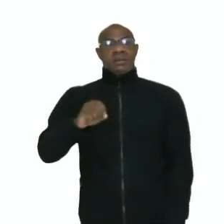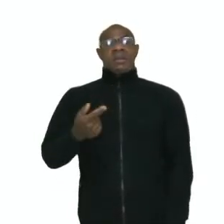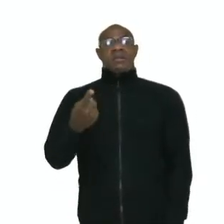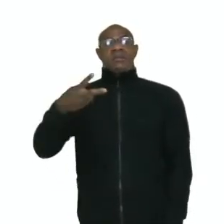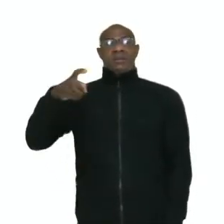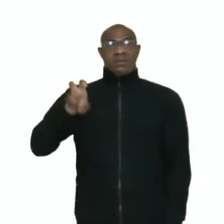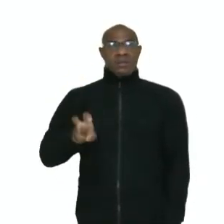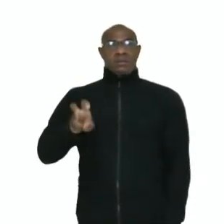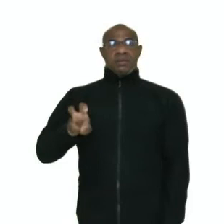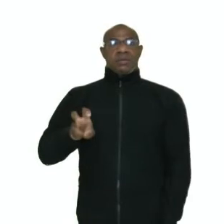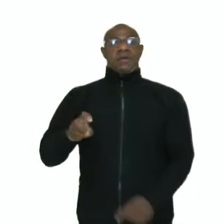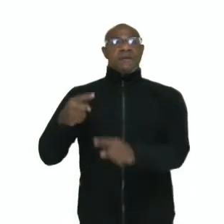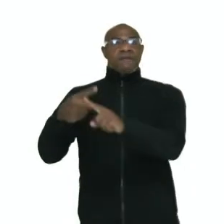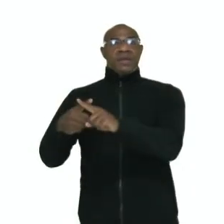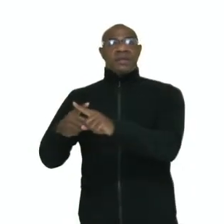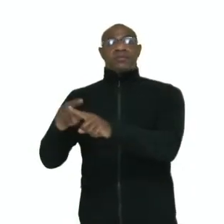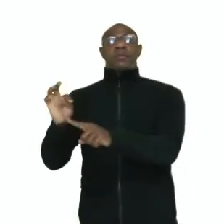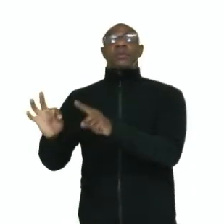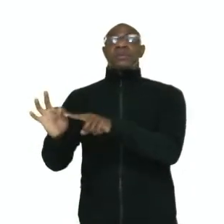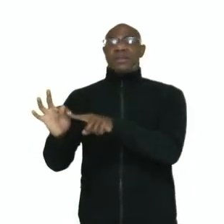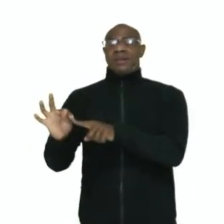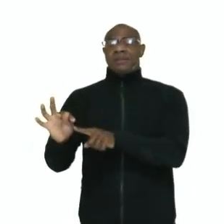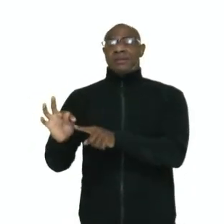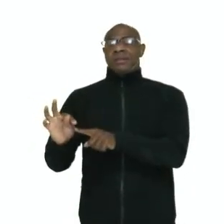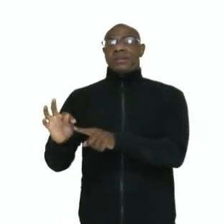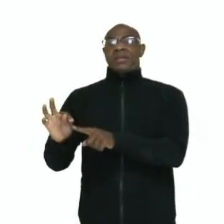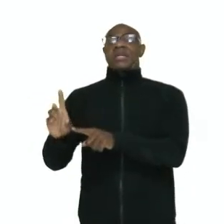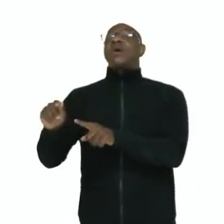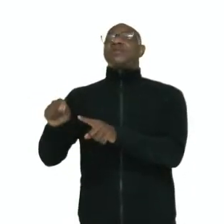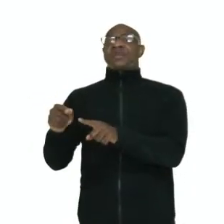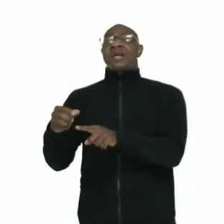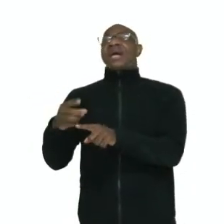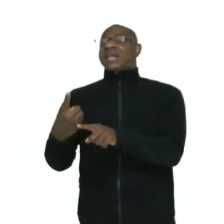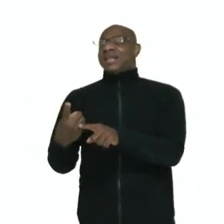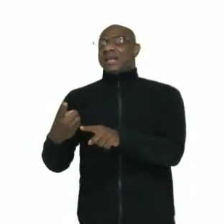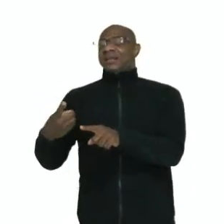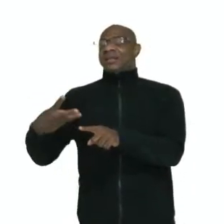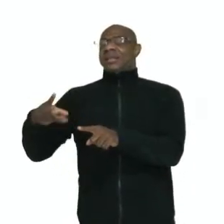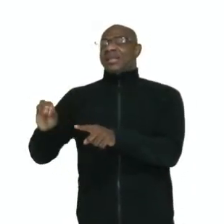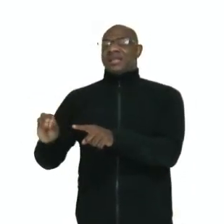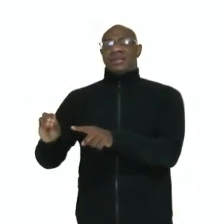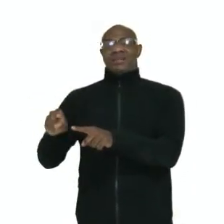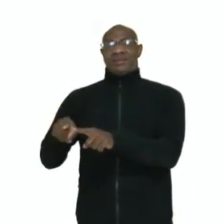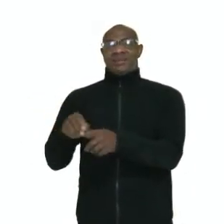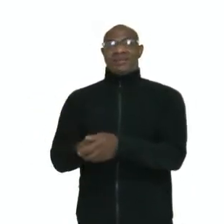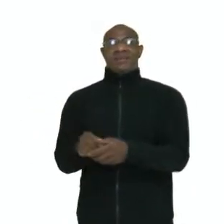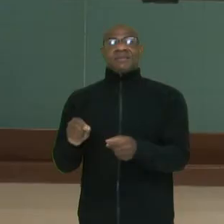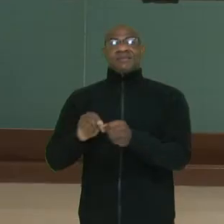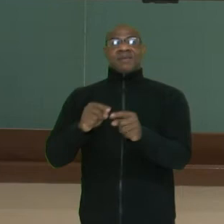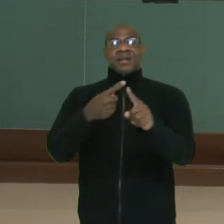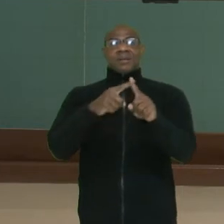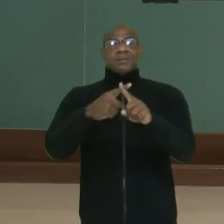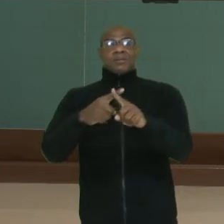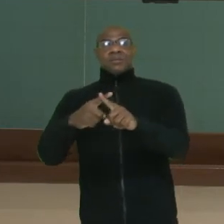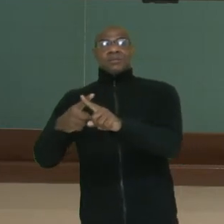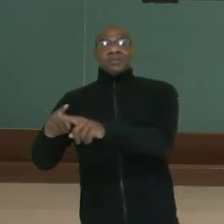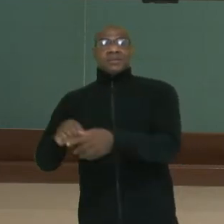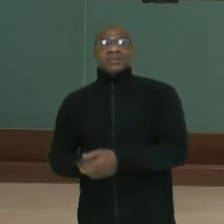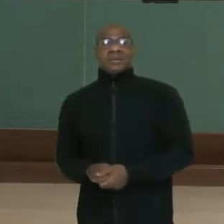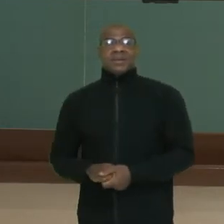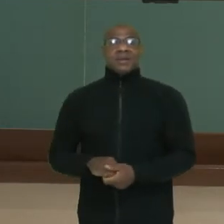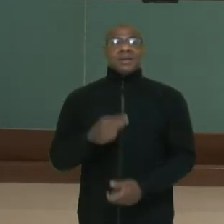0,0125, vezes o tempo, que é 130 dias. Faz toda essa multiplicação. Olha que número bonito que